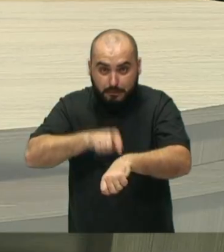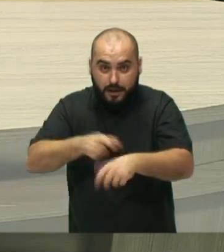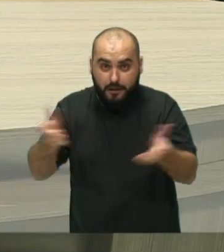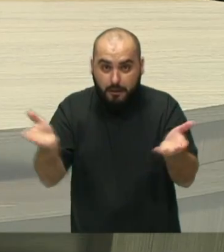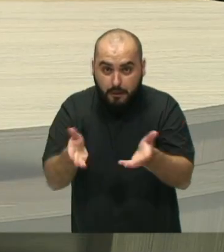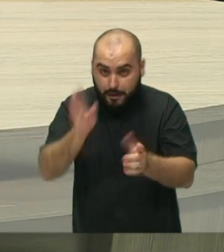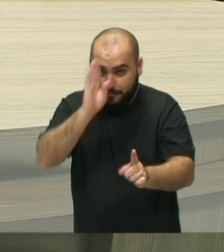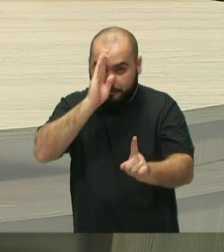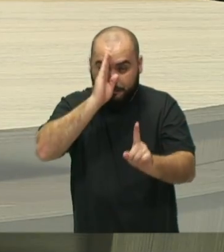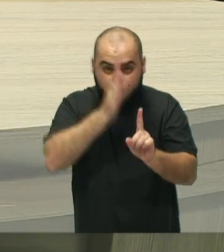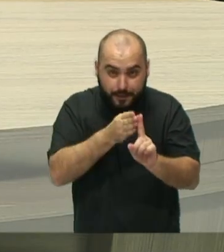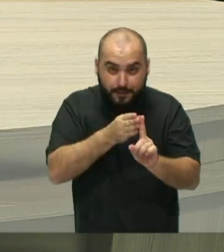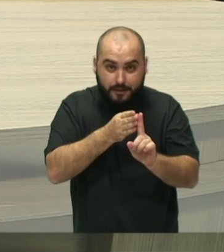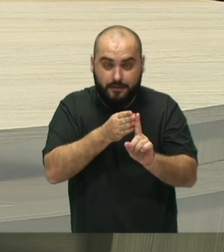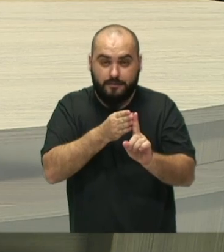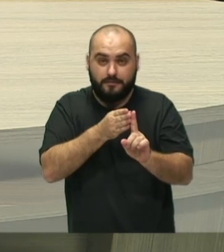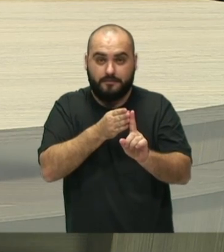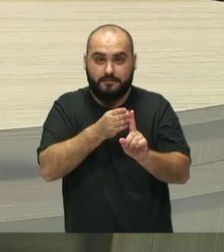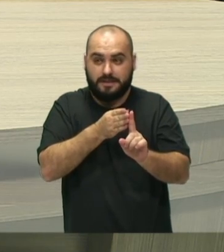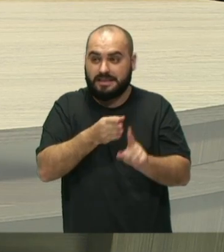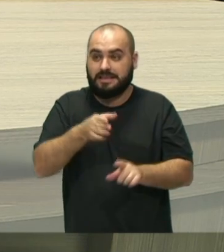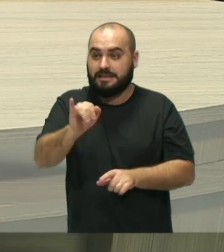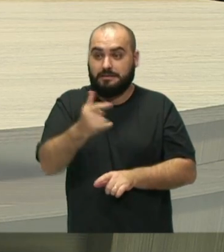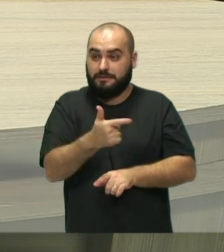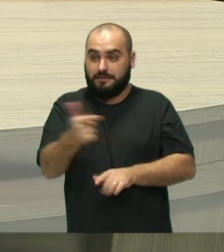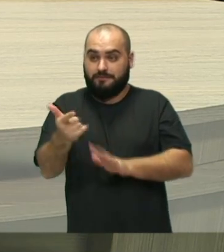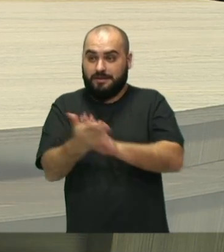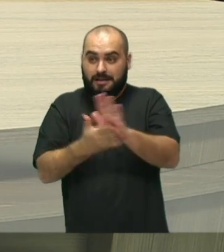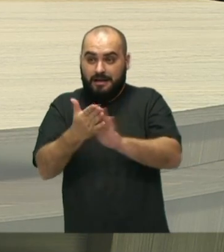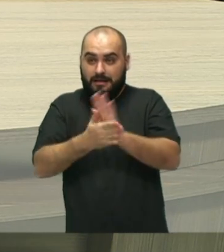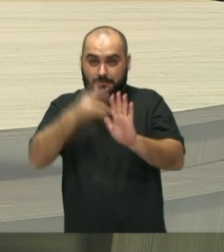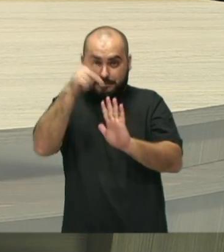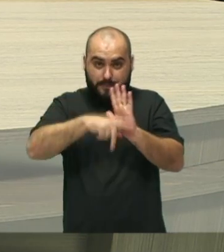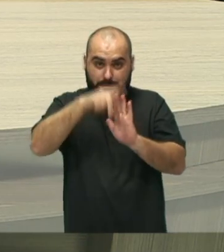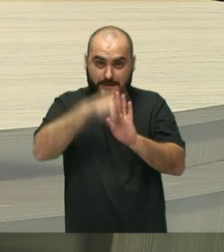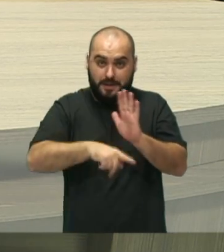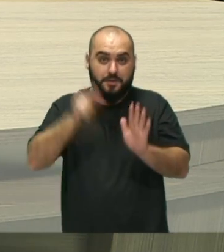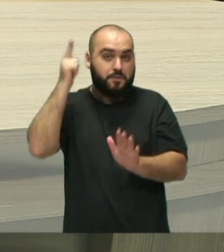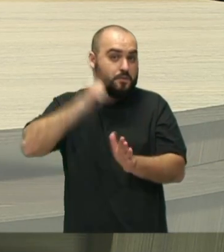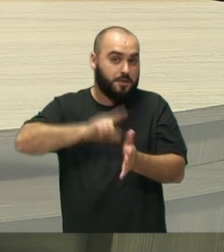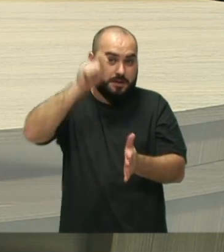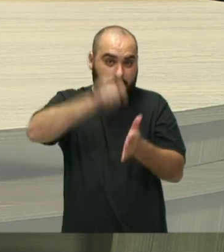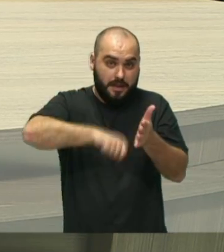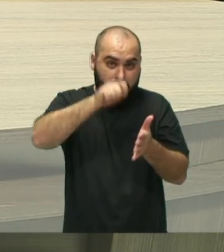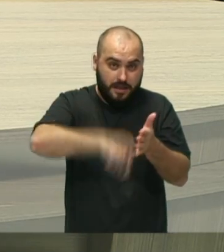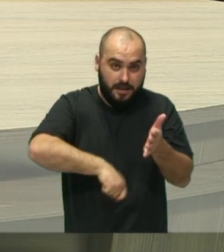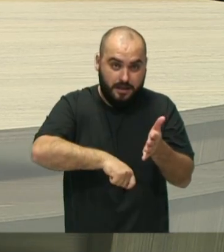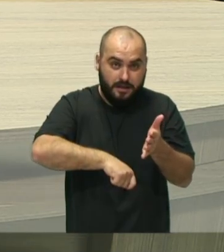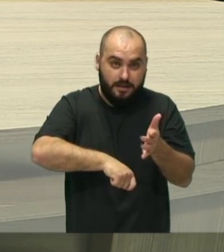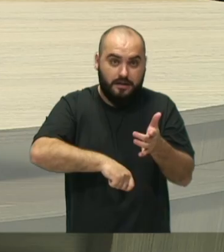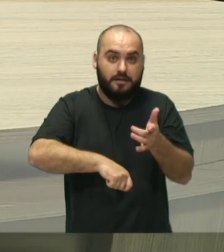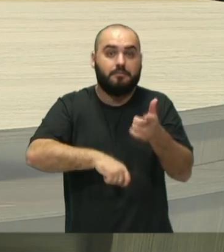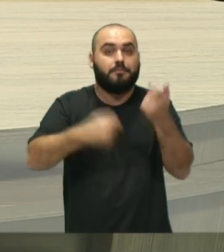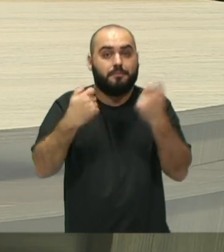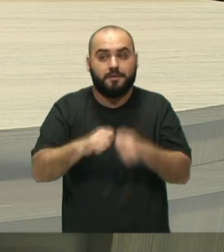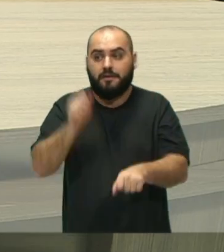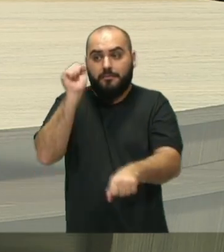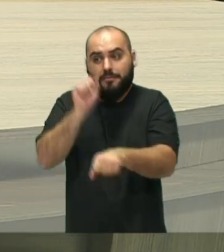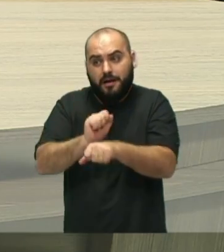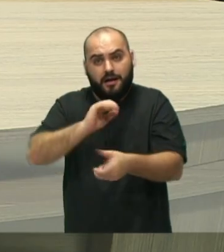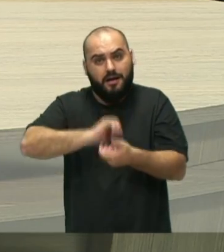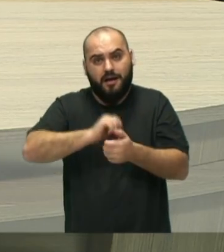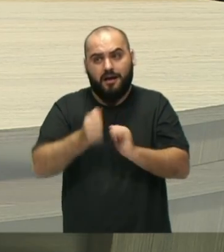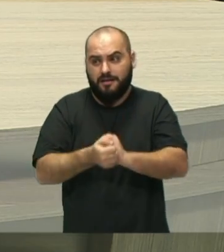principalmente, se não existissem alguns projetos para poder inscrever, teria que parar de fazer arte,